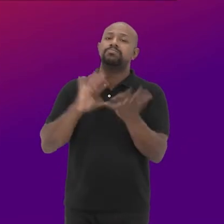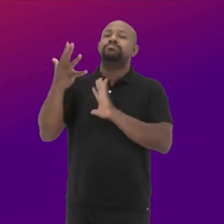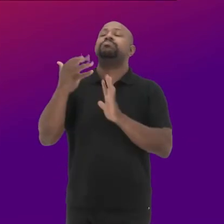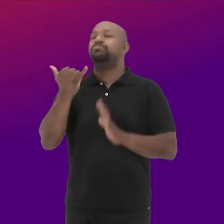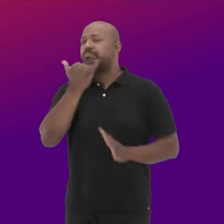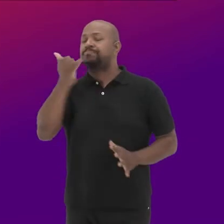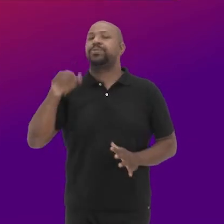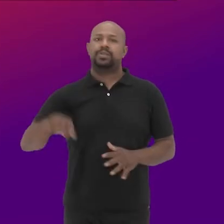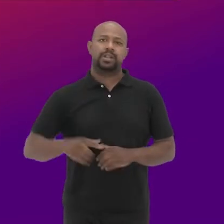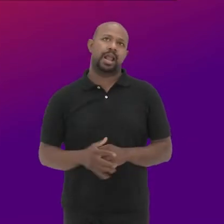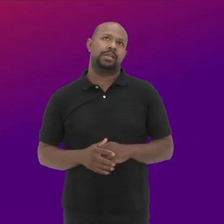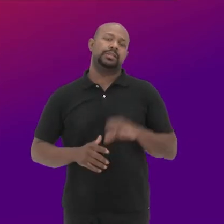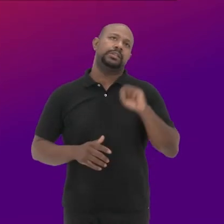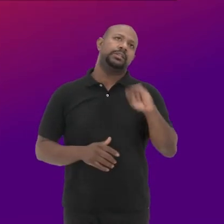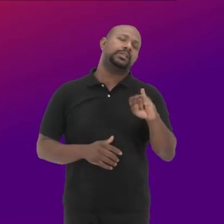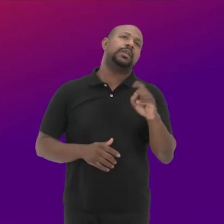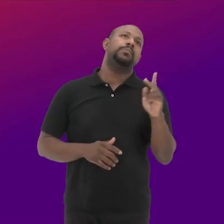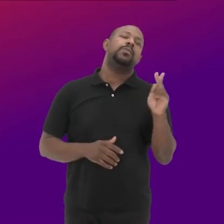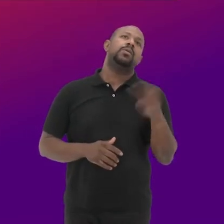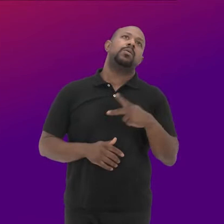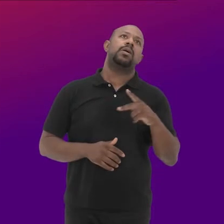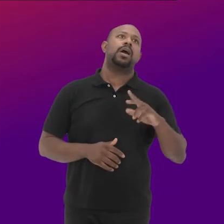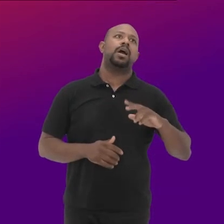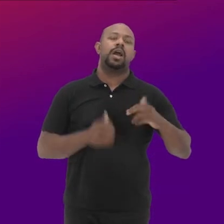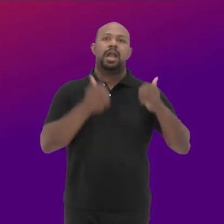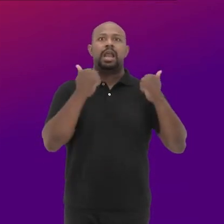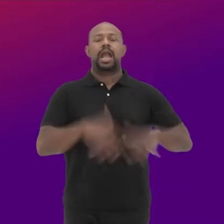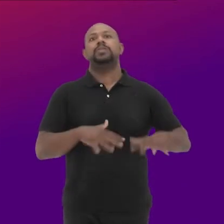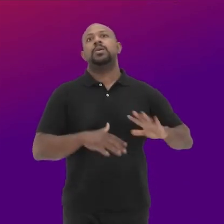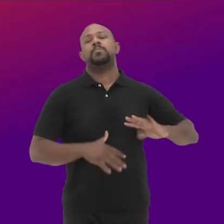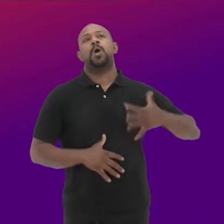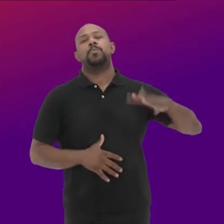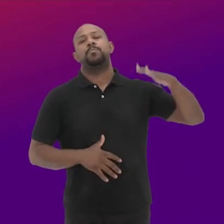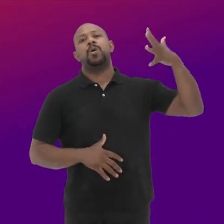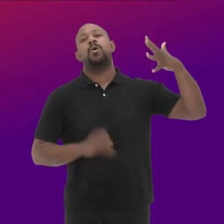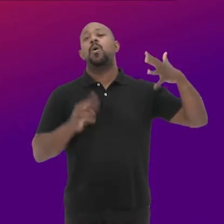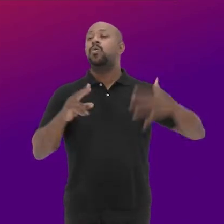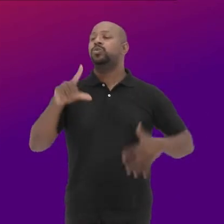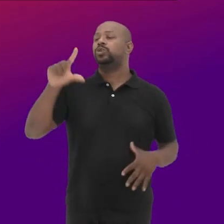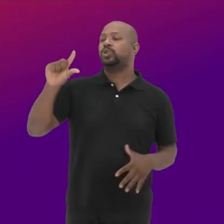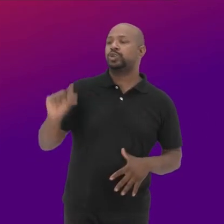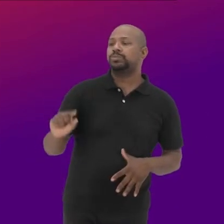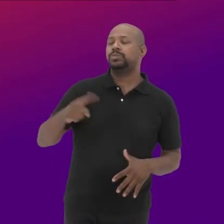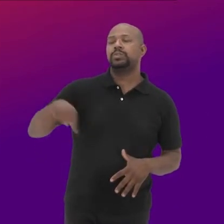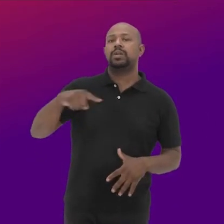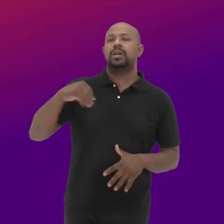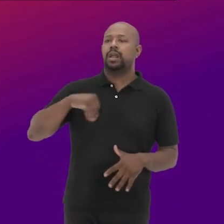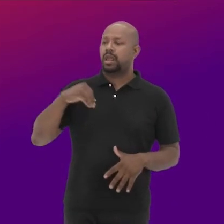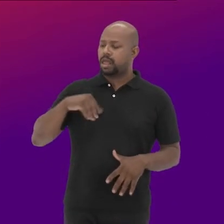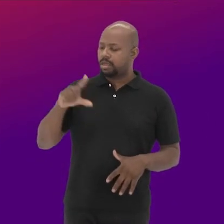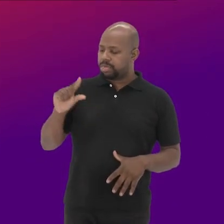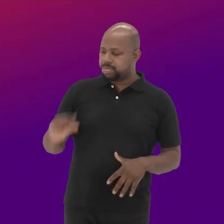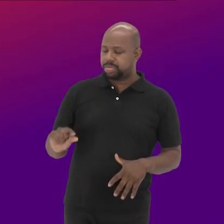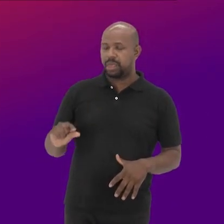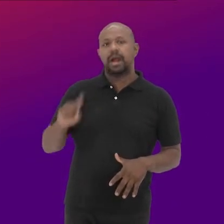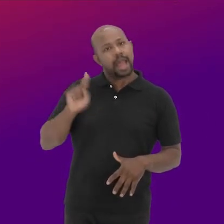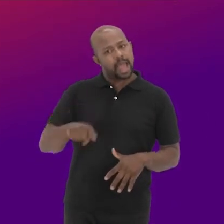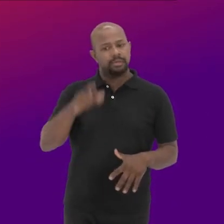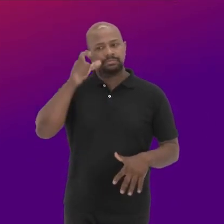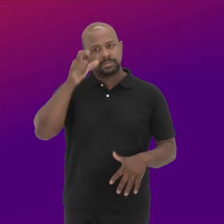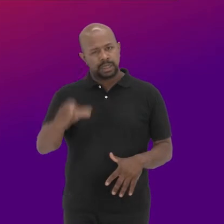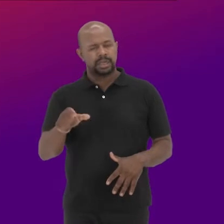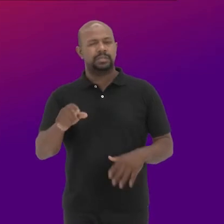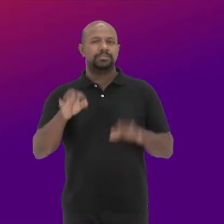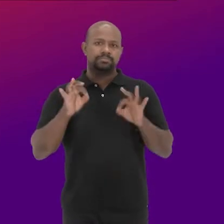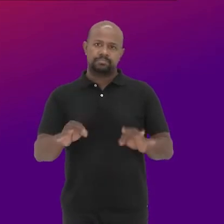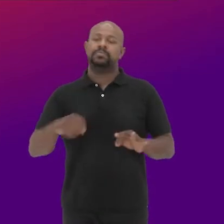um desses eventos, seja por um aumento nos gastos ou uma diminuição na sua renda. Esse é o